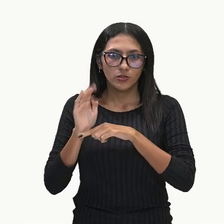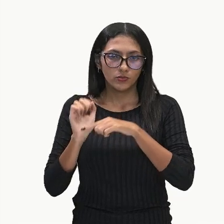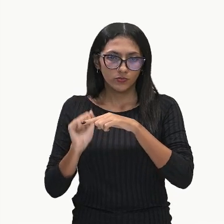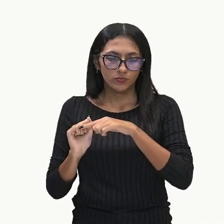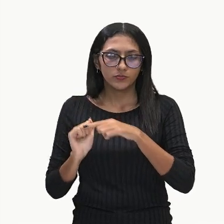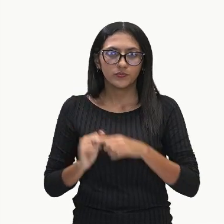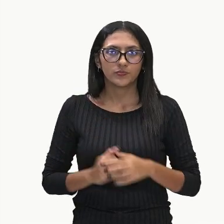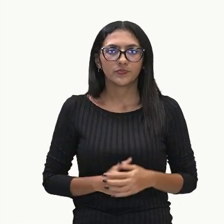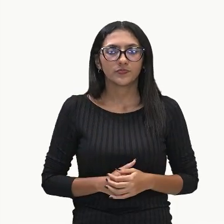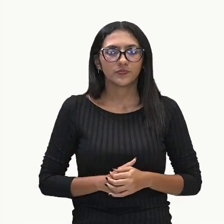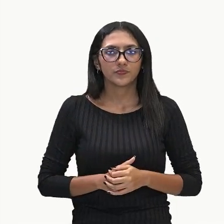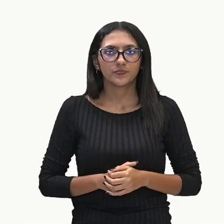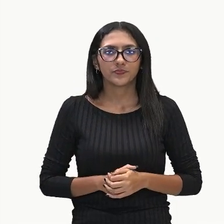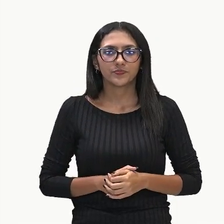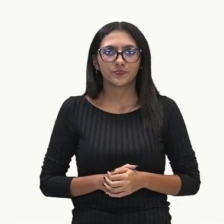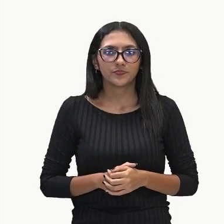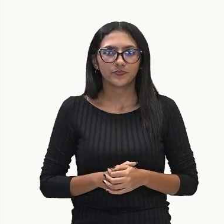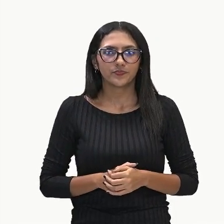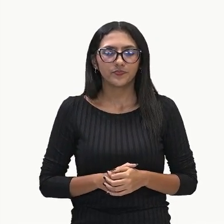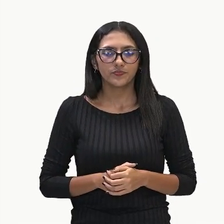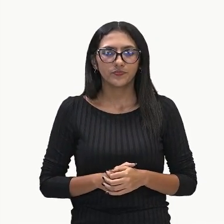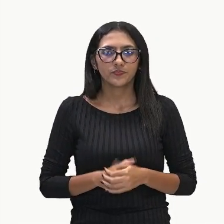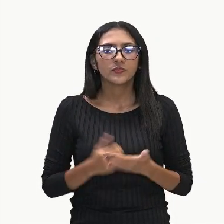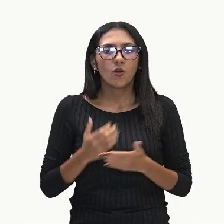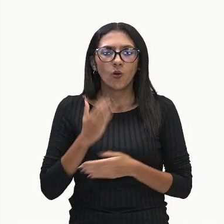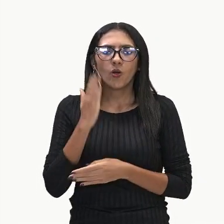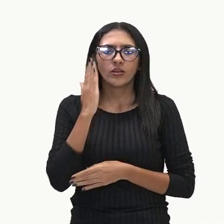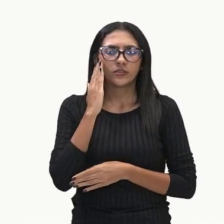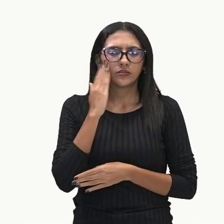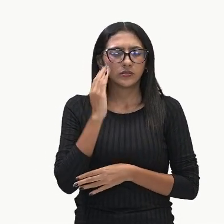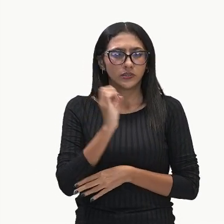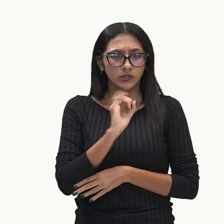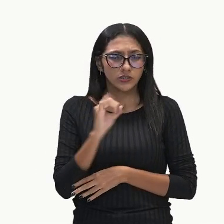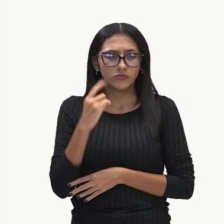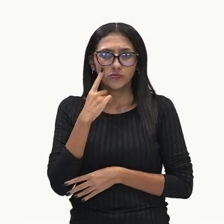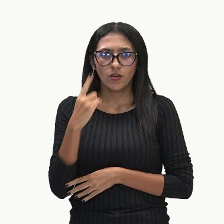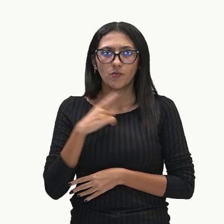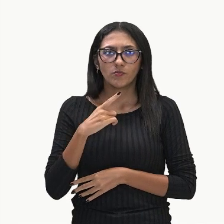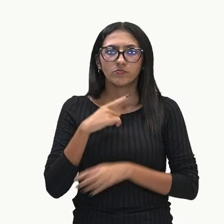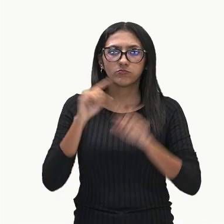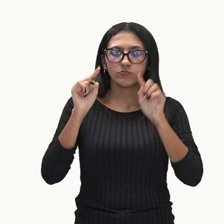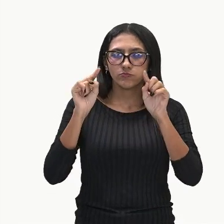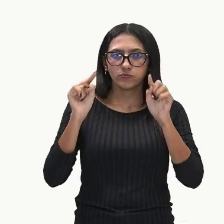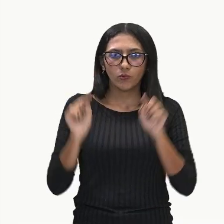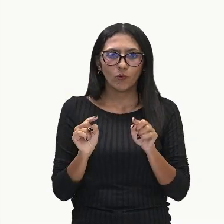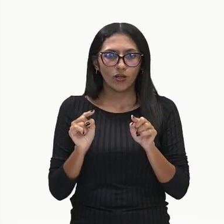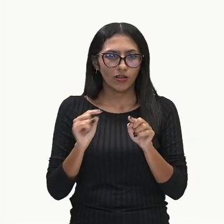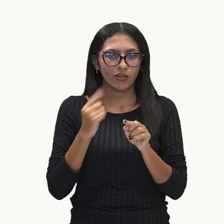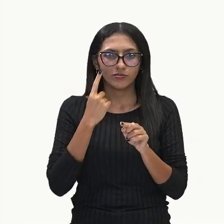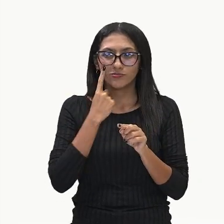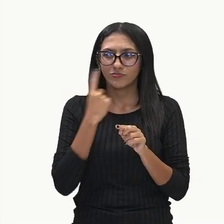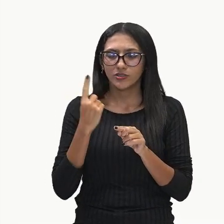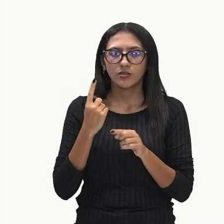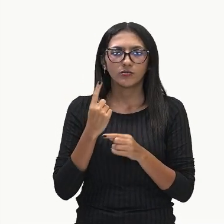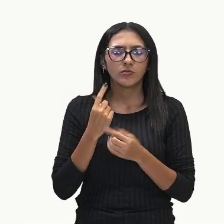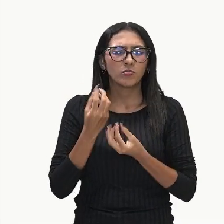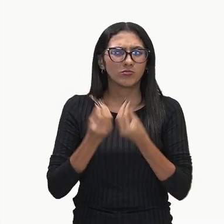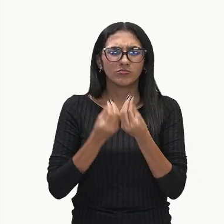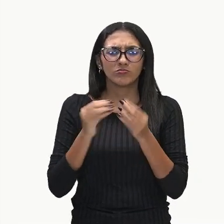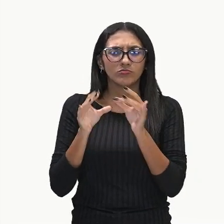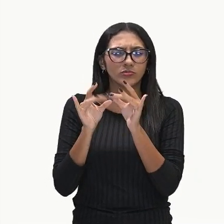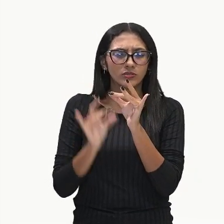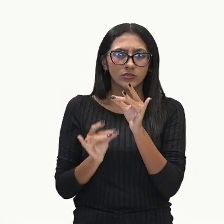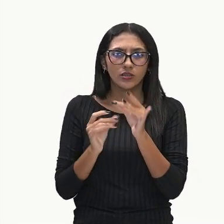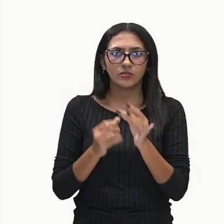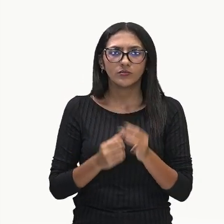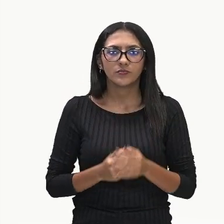Quando que você vai cair sim, aqui dentro, em equação desse tipo, qual é o detalhe? O valor do